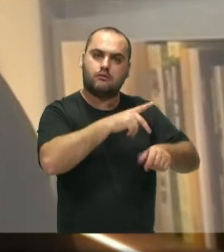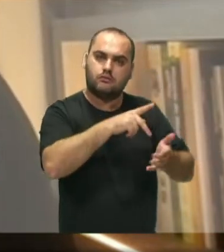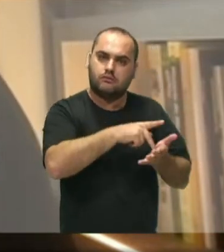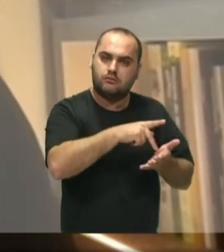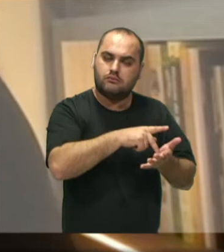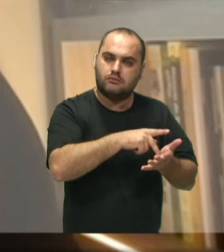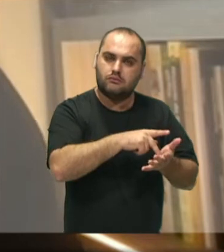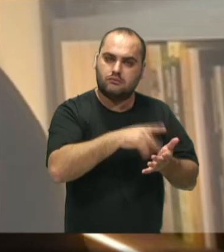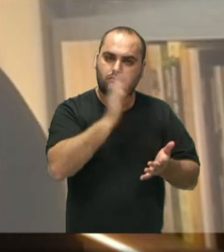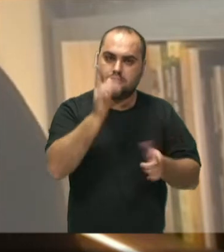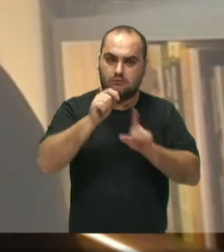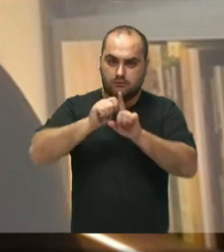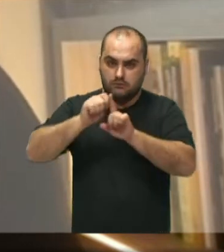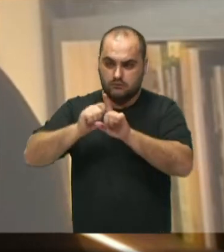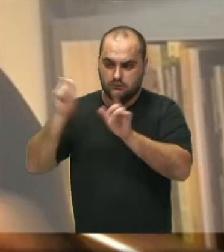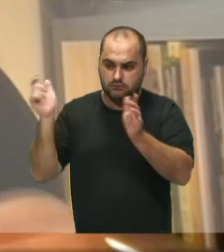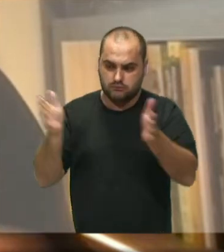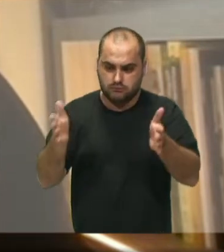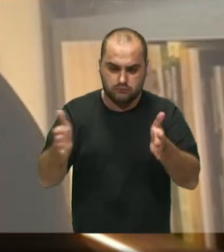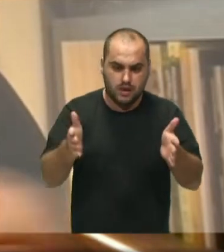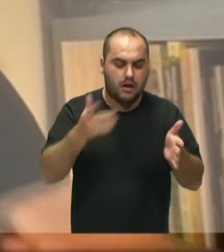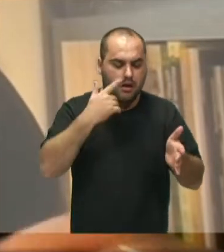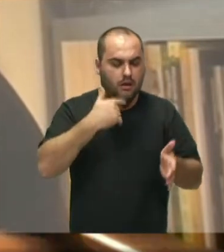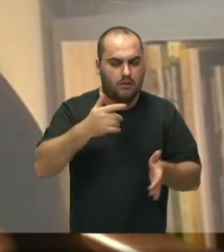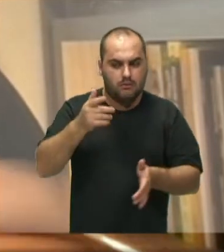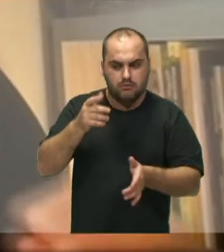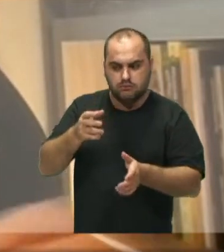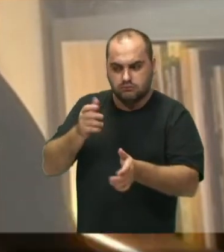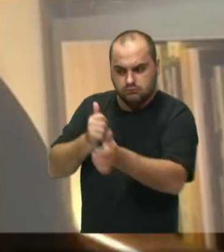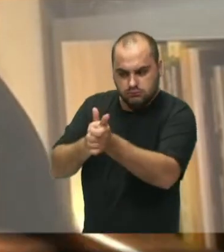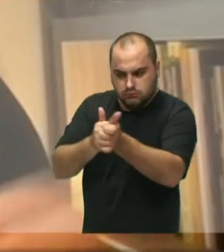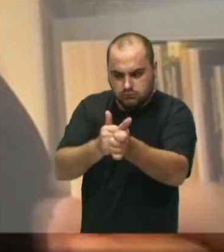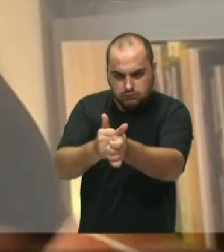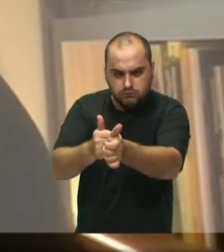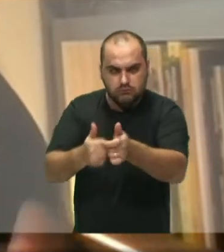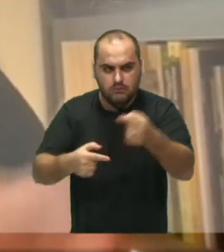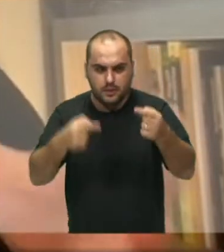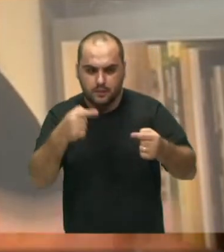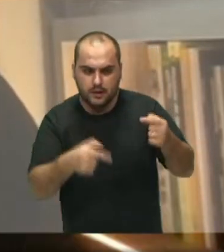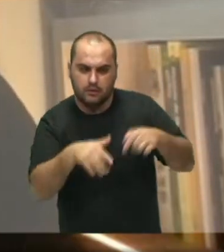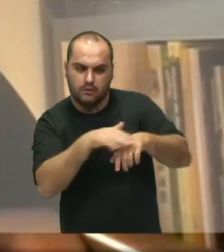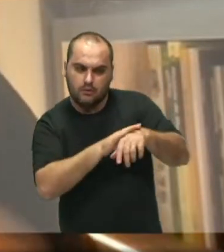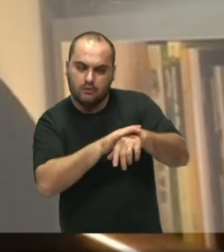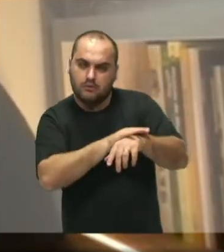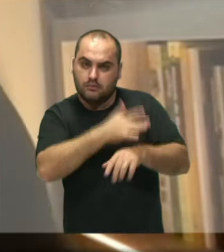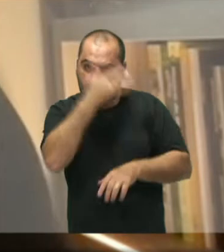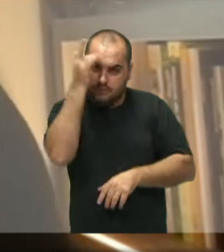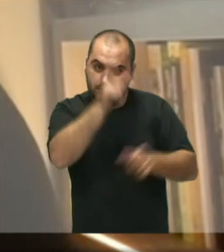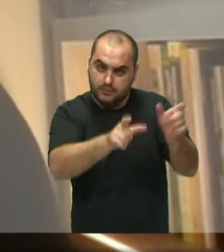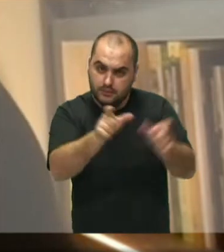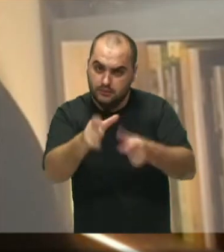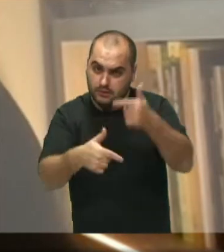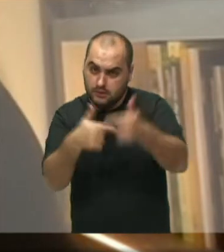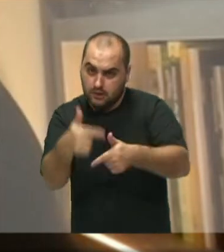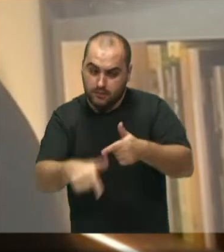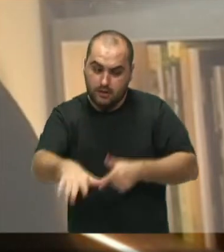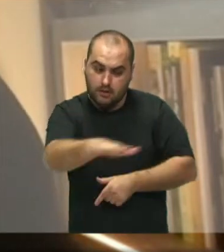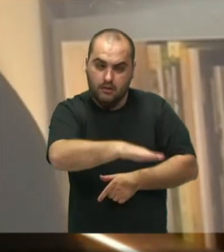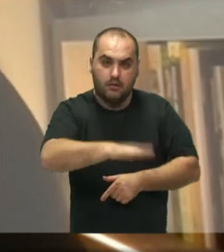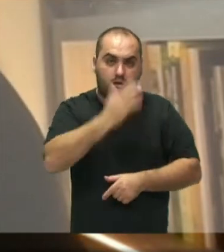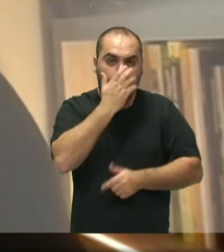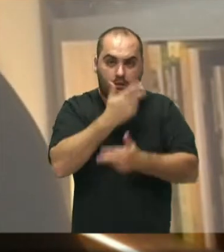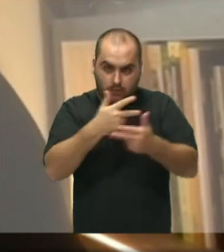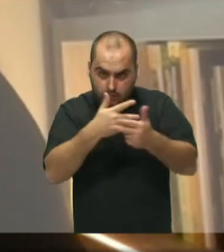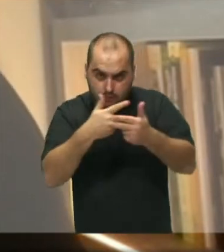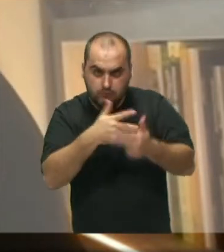aula o últimos meses eu venho acompanhando em debates com algumas pessoas que trabalham especificamente na causa animal